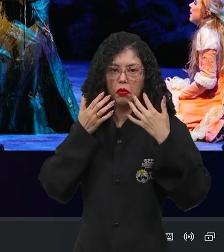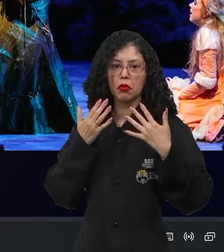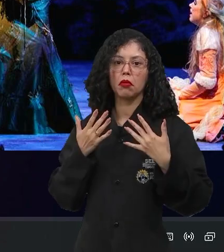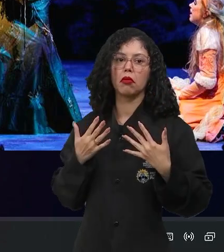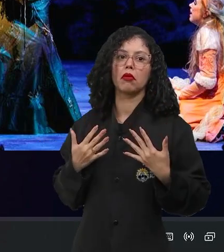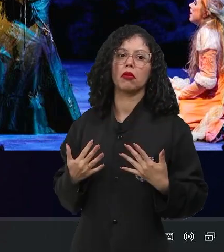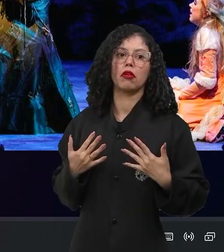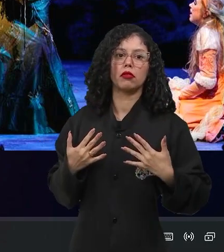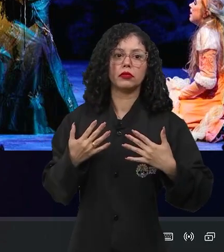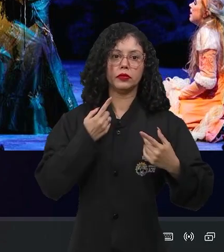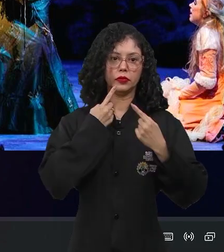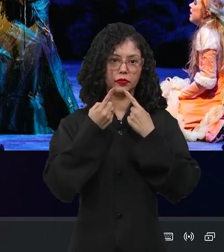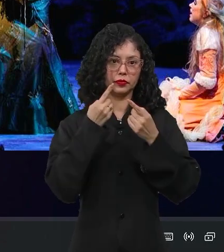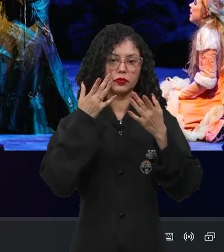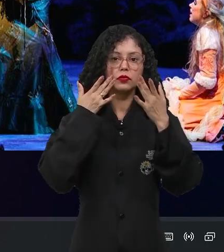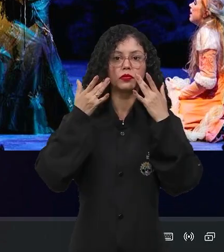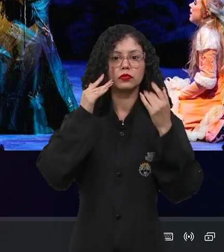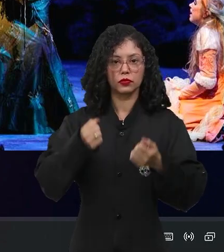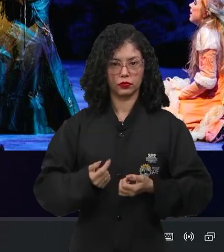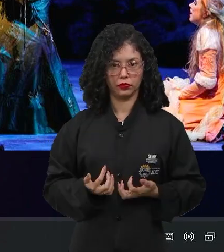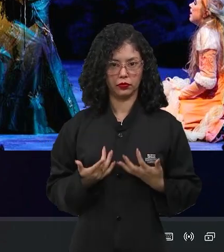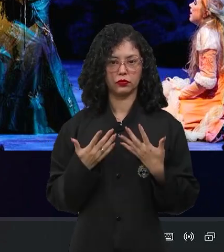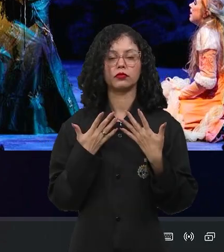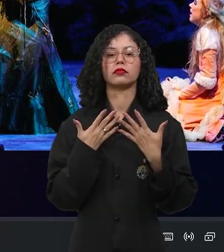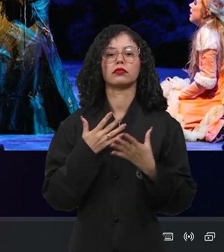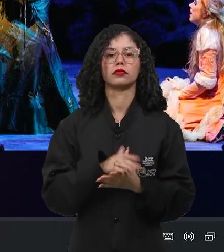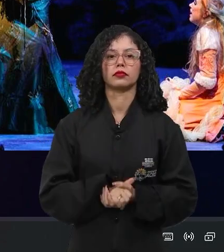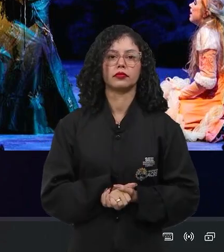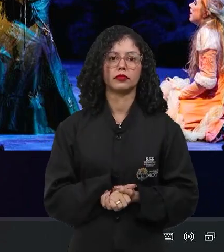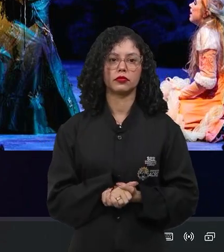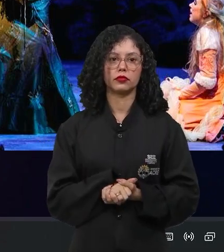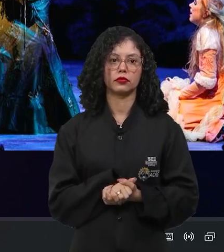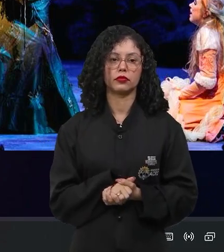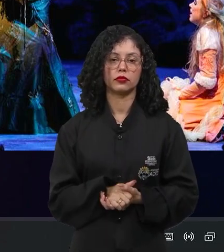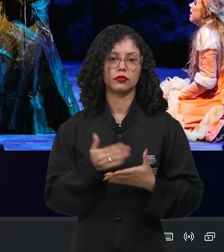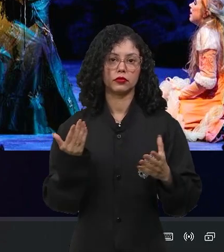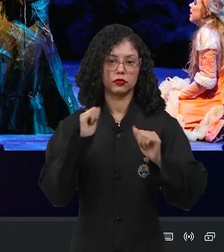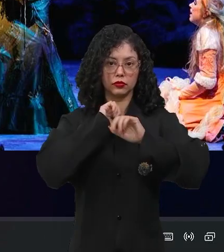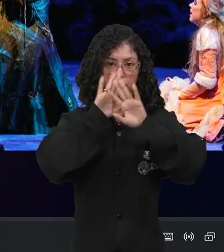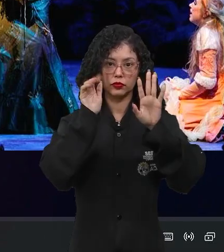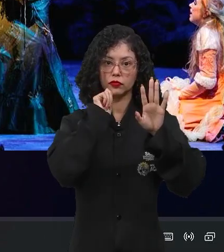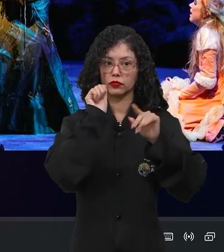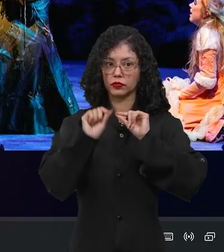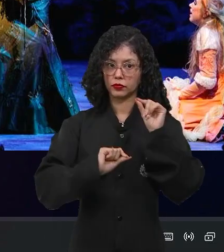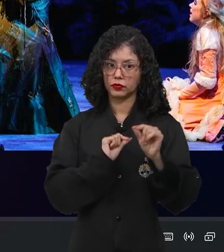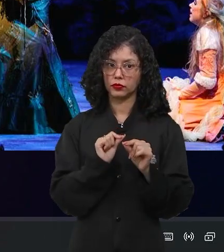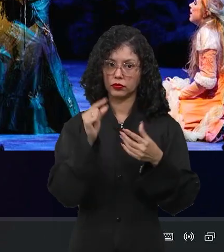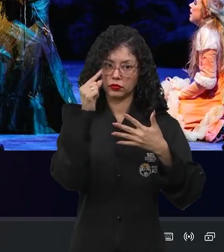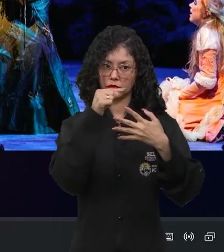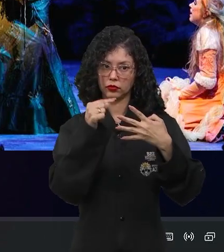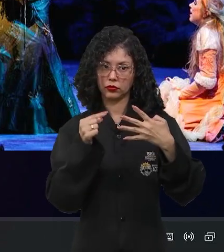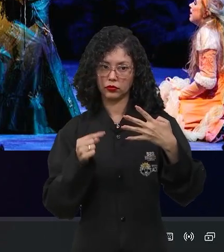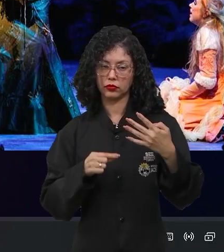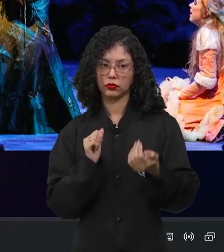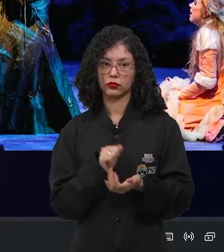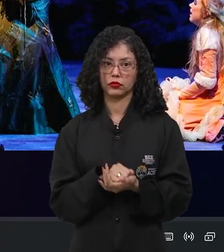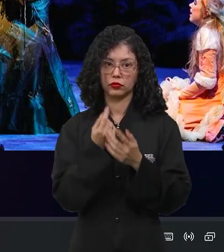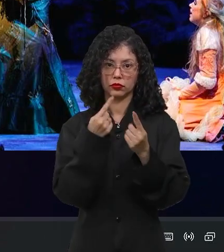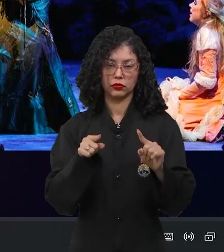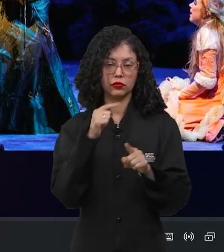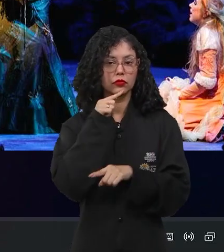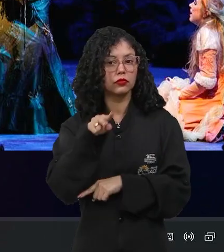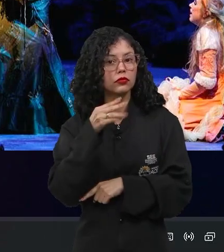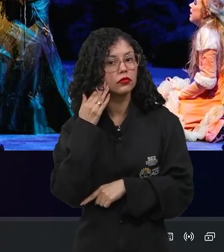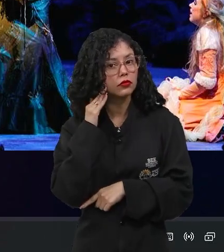dramática, seria um discurso teatral e emocional. Só para esclarecer o que são discursos na música,